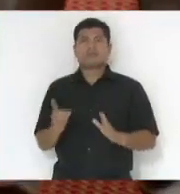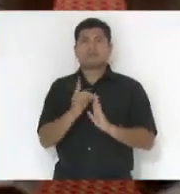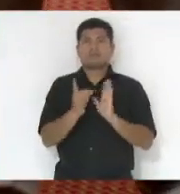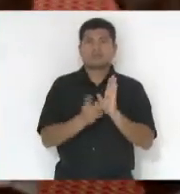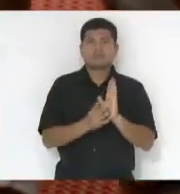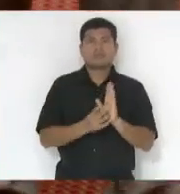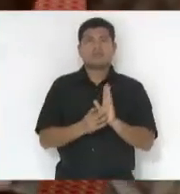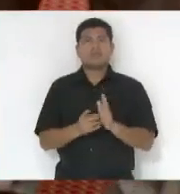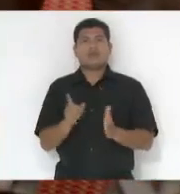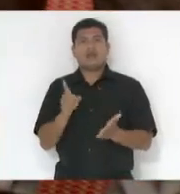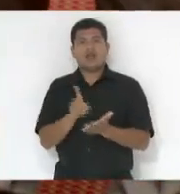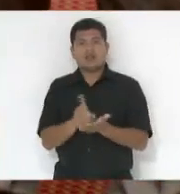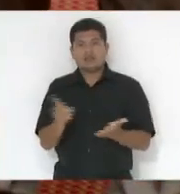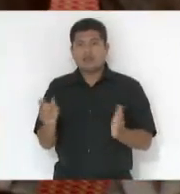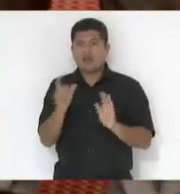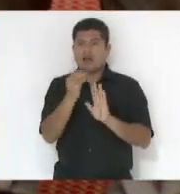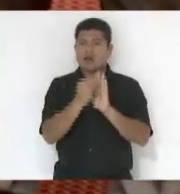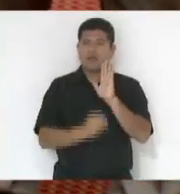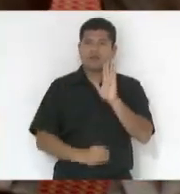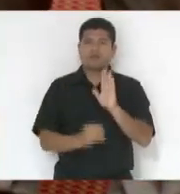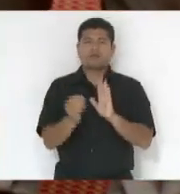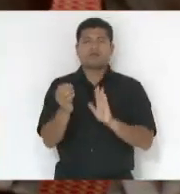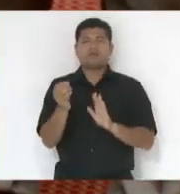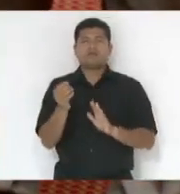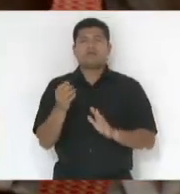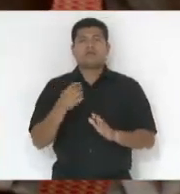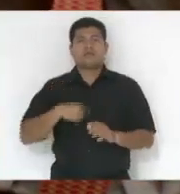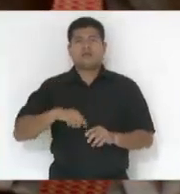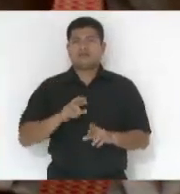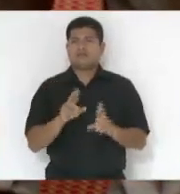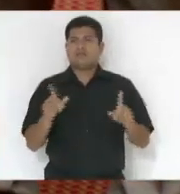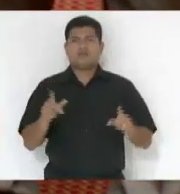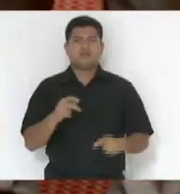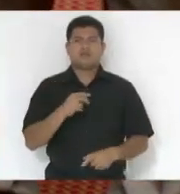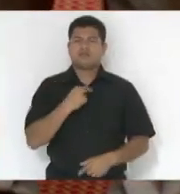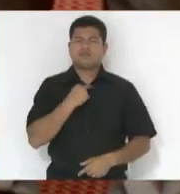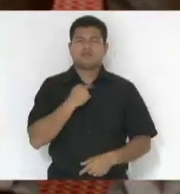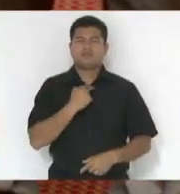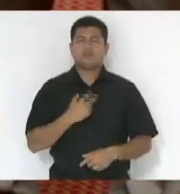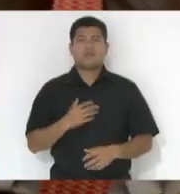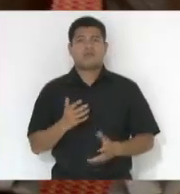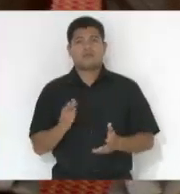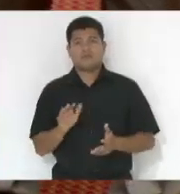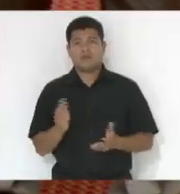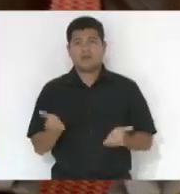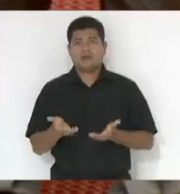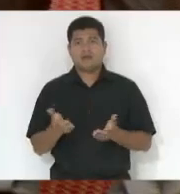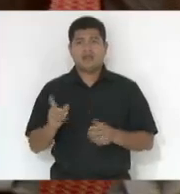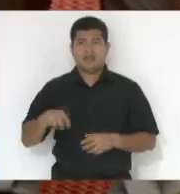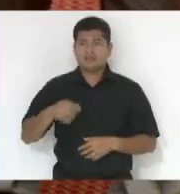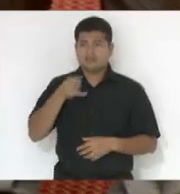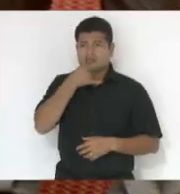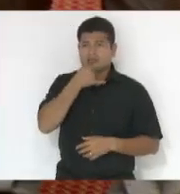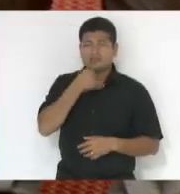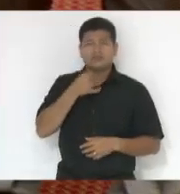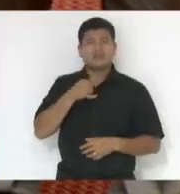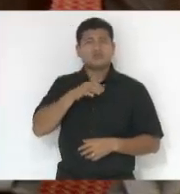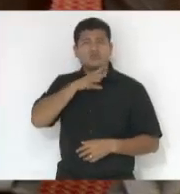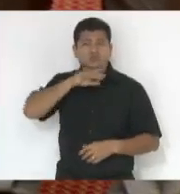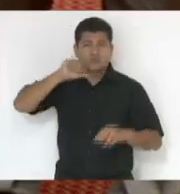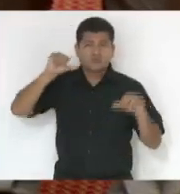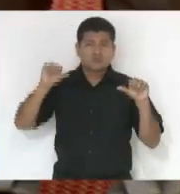diários oficiais, não tem como fazer diferente. Agora, É muito triste e muito ruim para